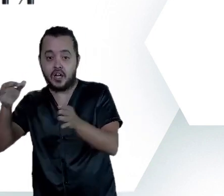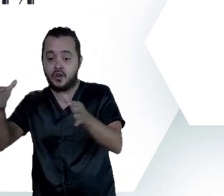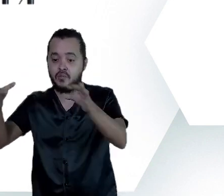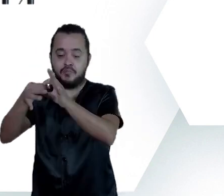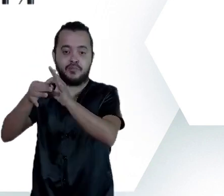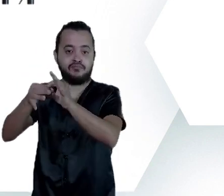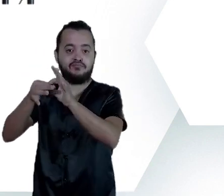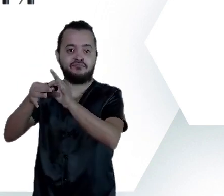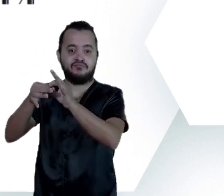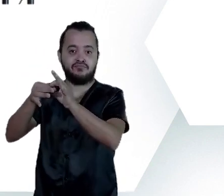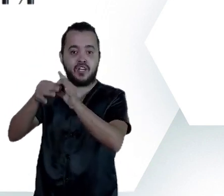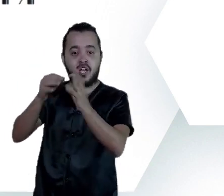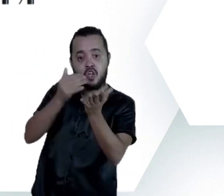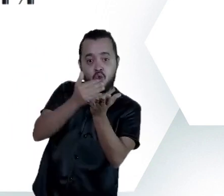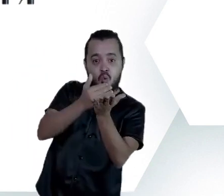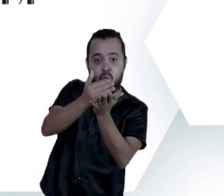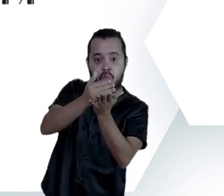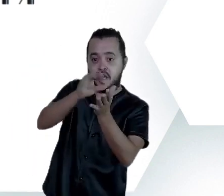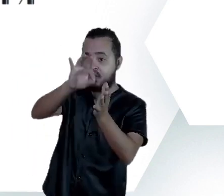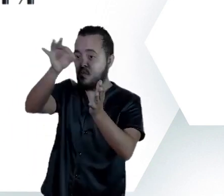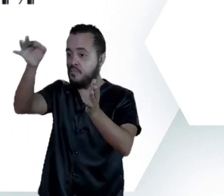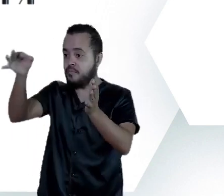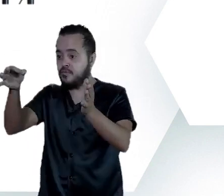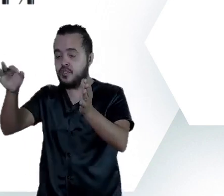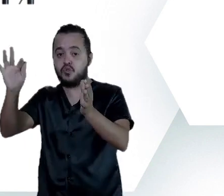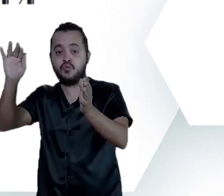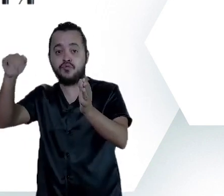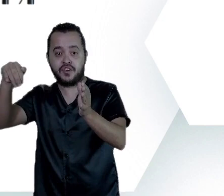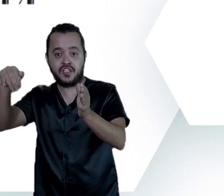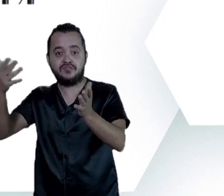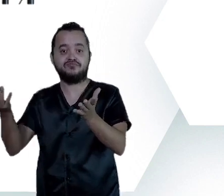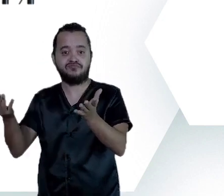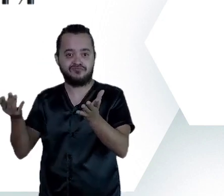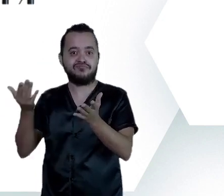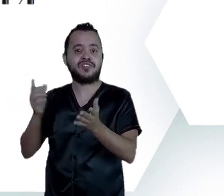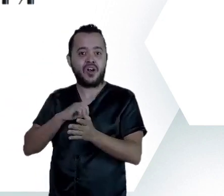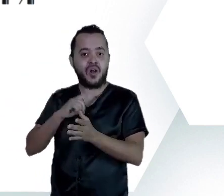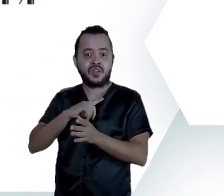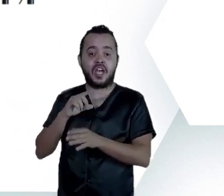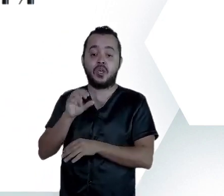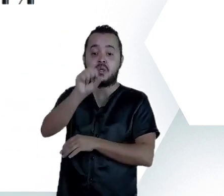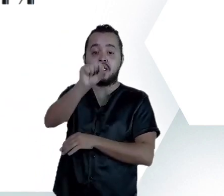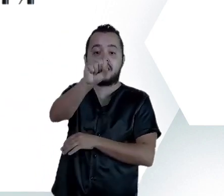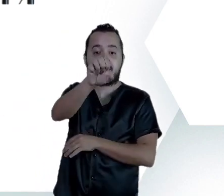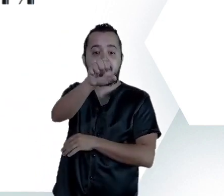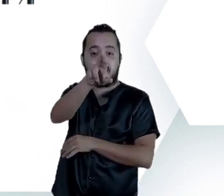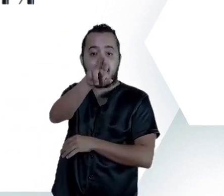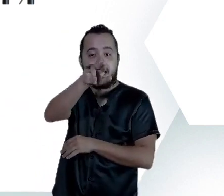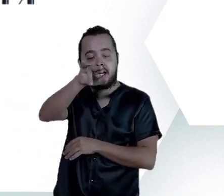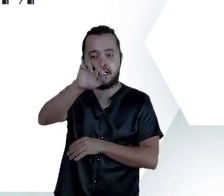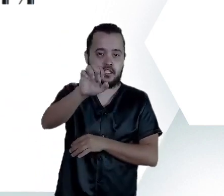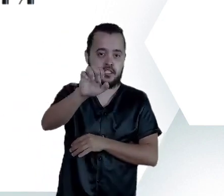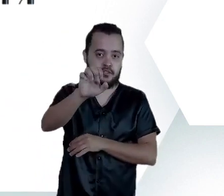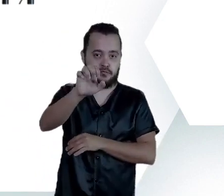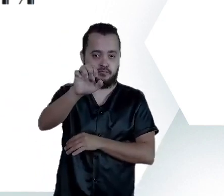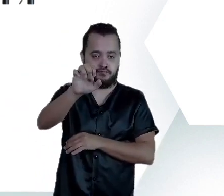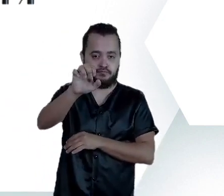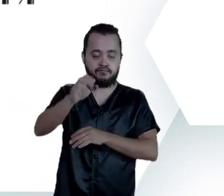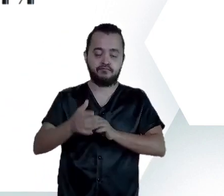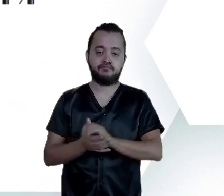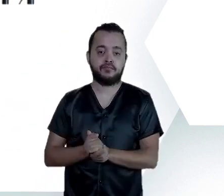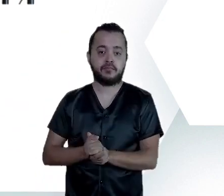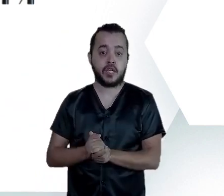no início da carga R2. Então eu tenho nesse caso um circuito série, onde as